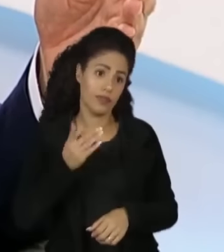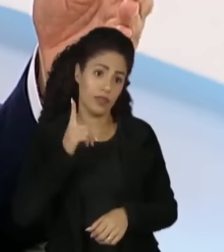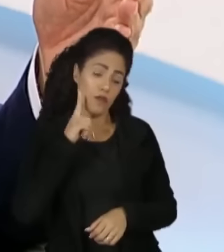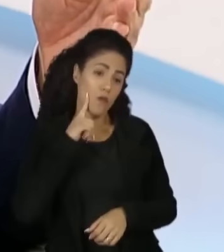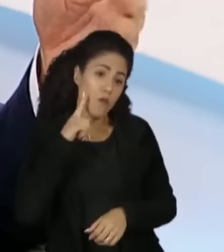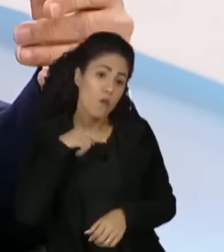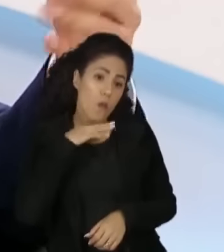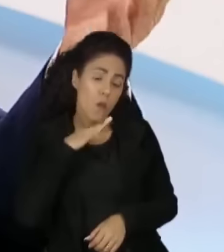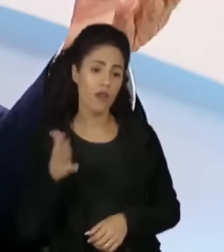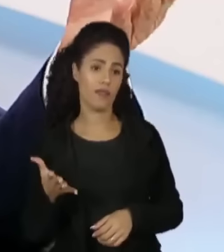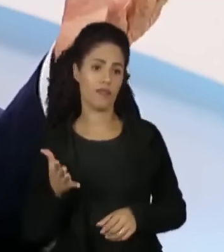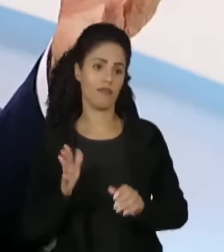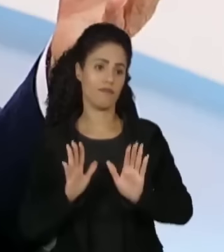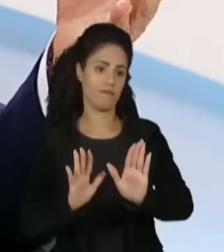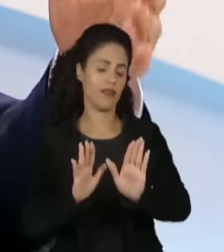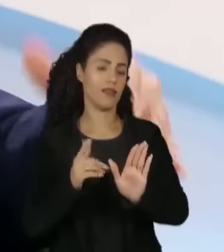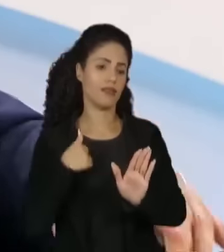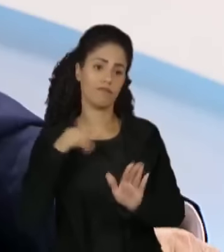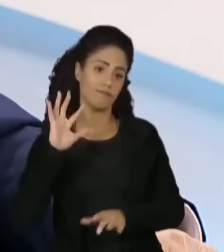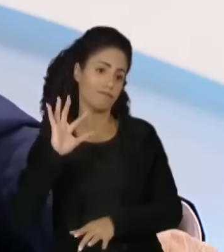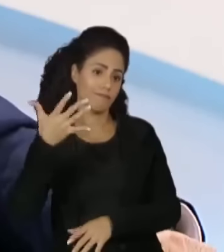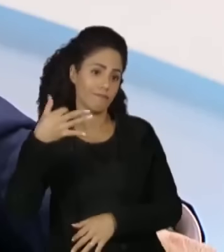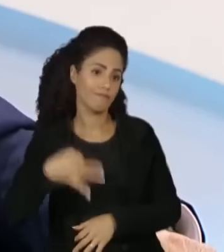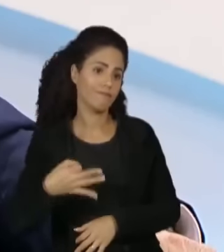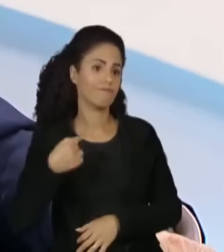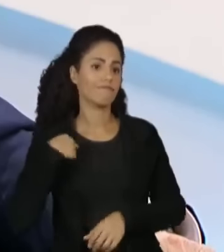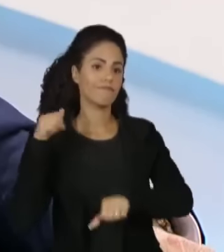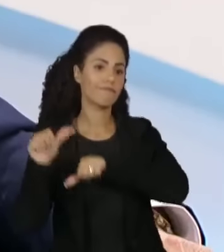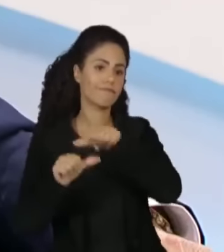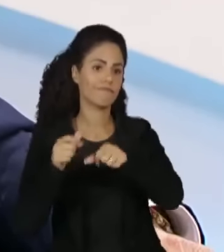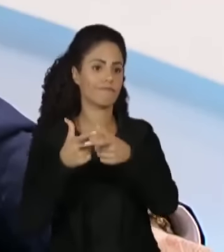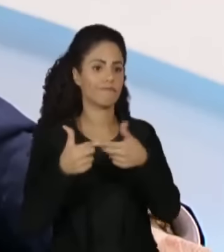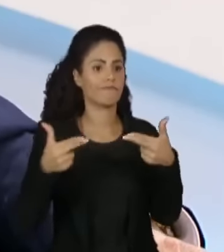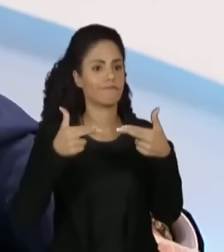mudança. Porém, é uma circunstância de ter mudado a composição do tribunal, faz parte